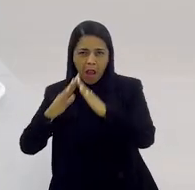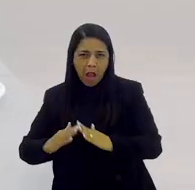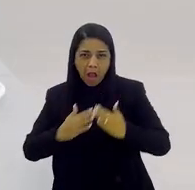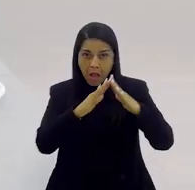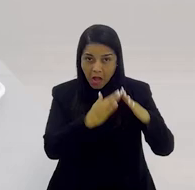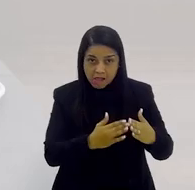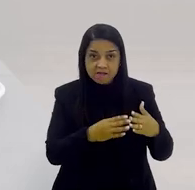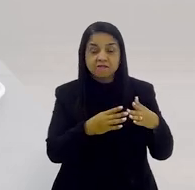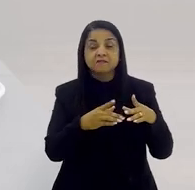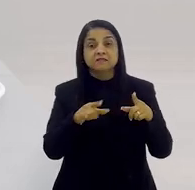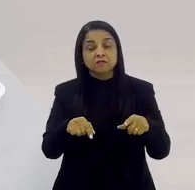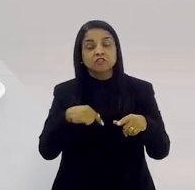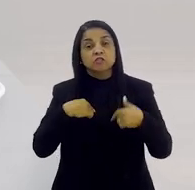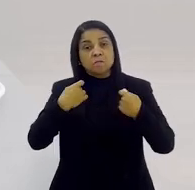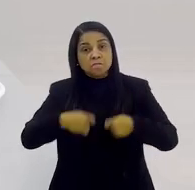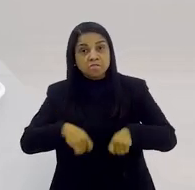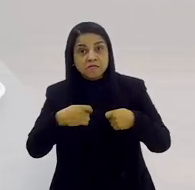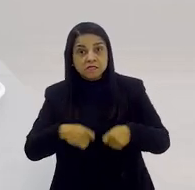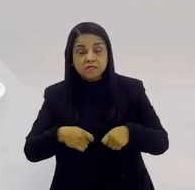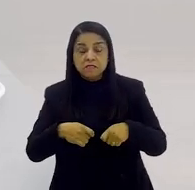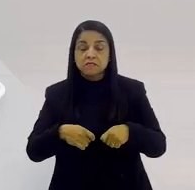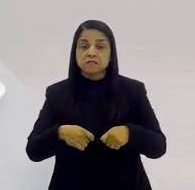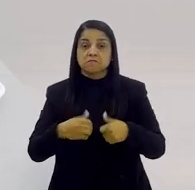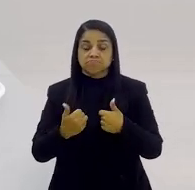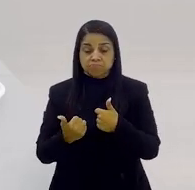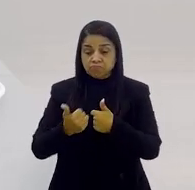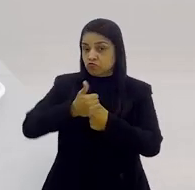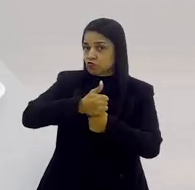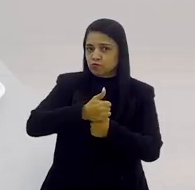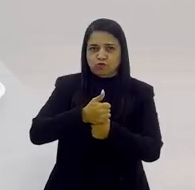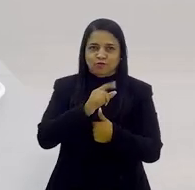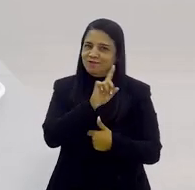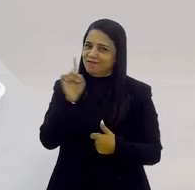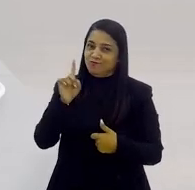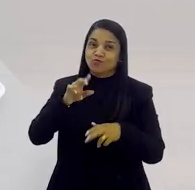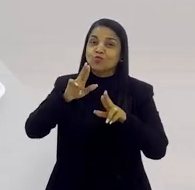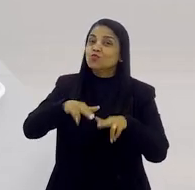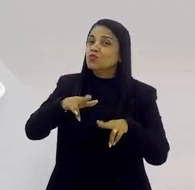precisa sair desse lugar de Deus e as pessoas